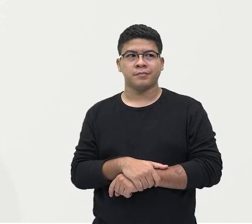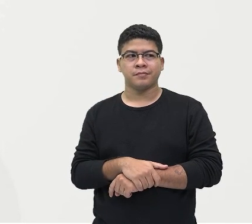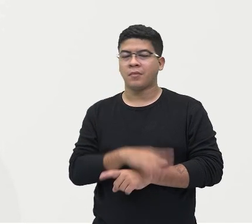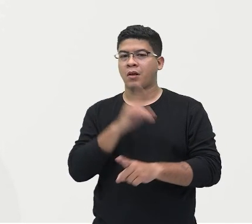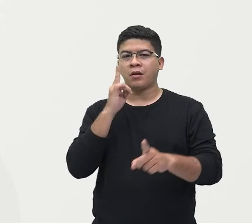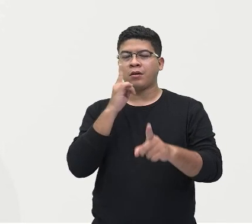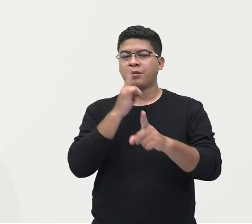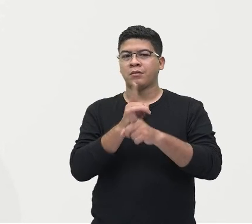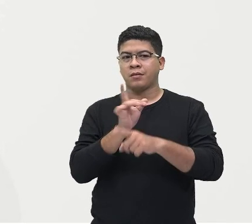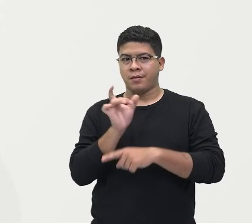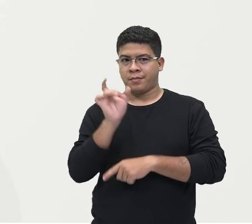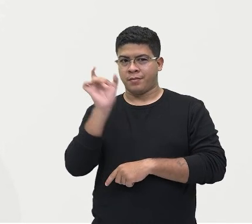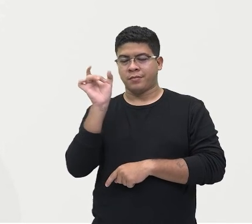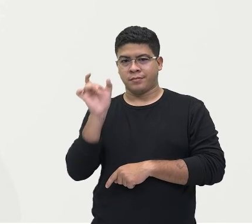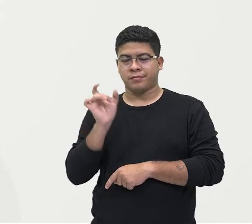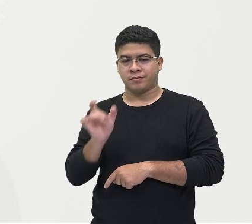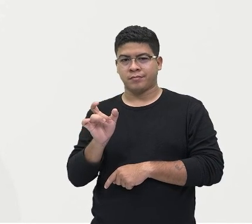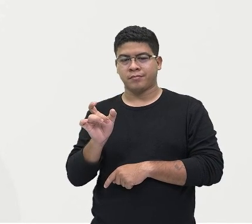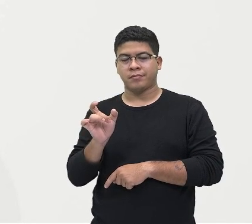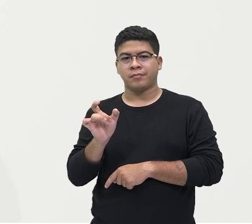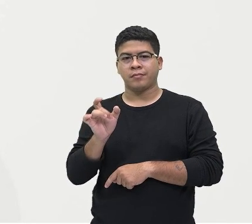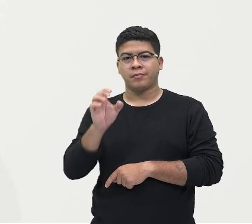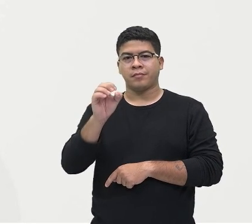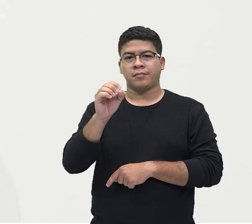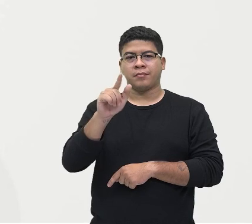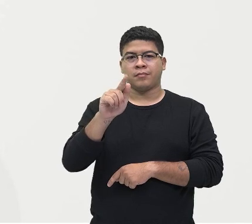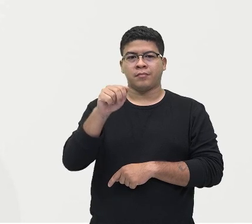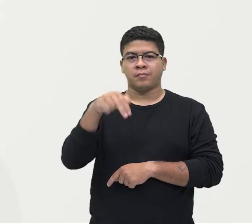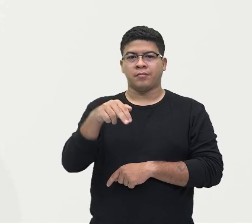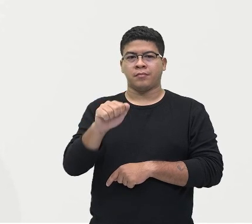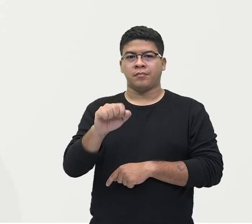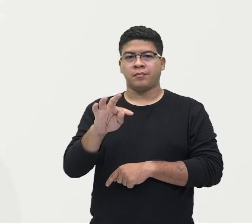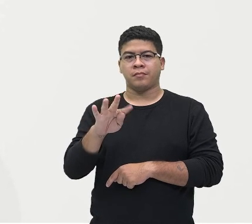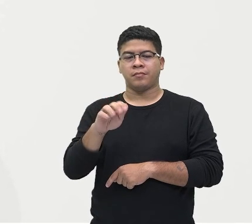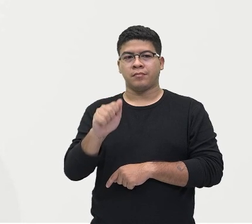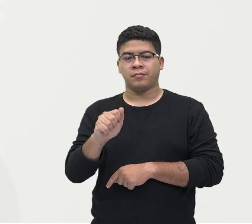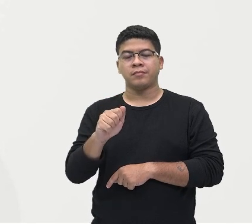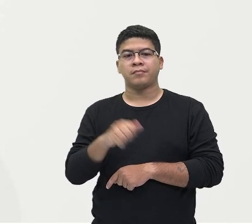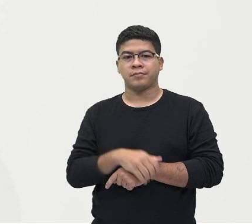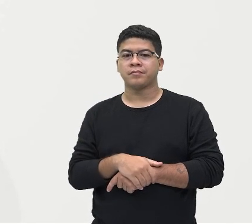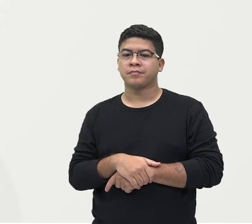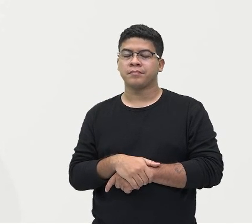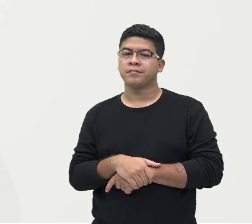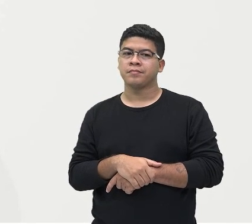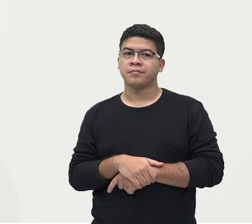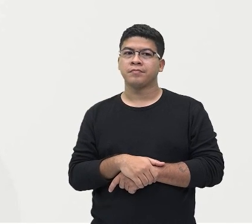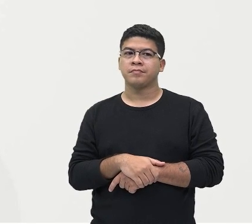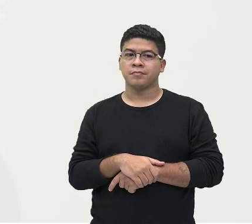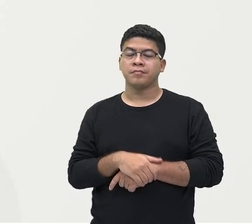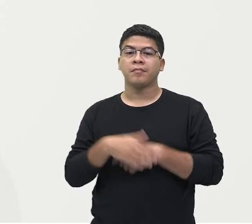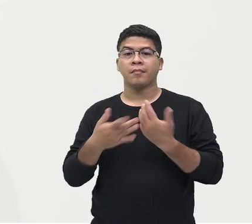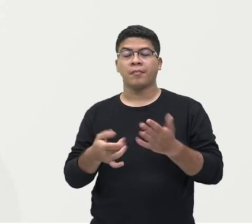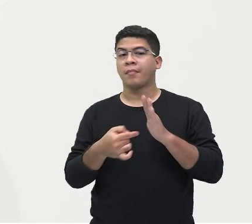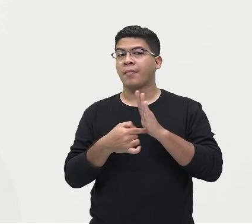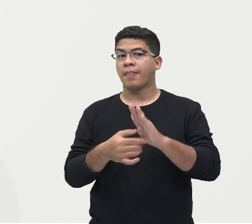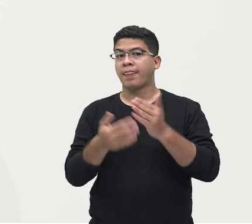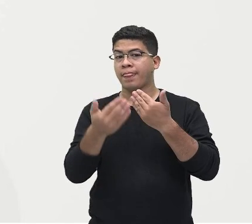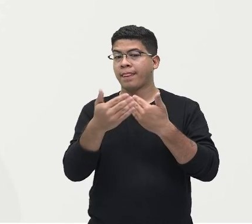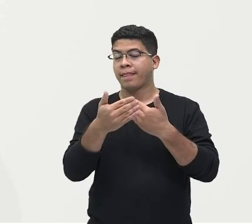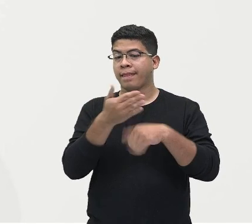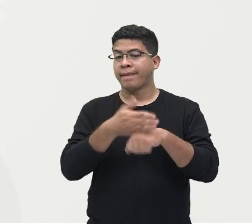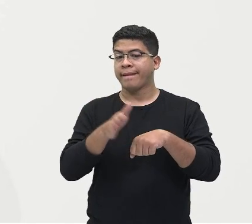para treinar, train computers. Posso marcar computers como cognata, people? Também pode,